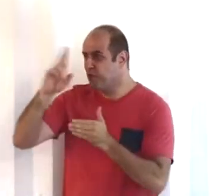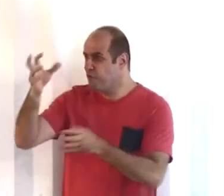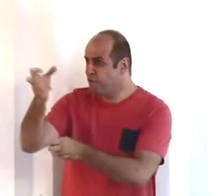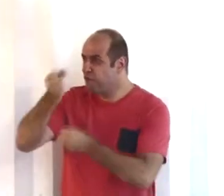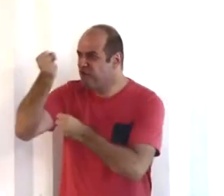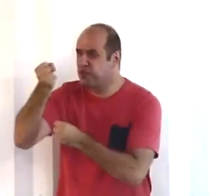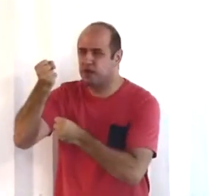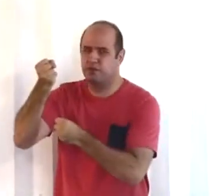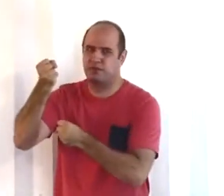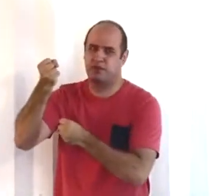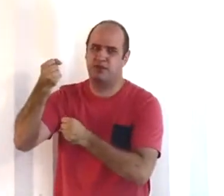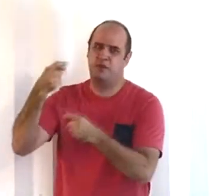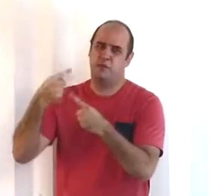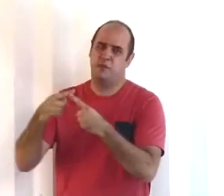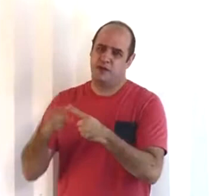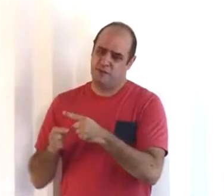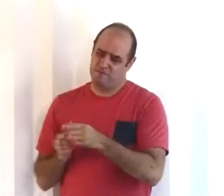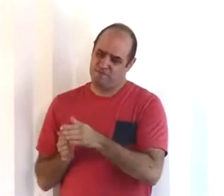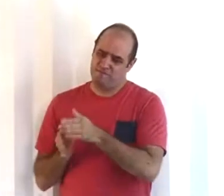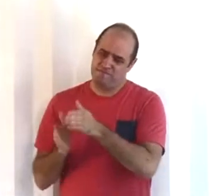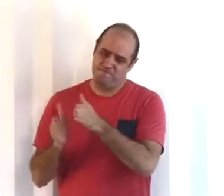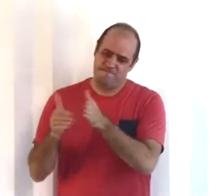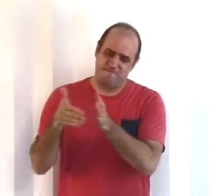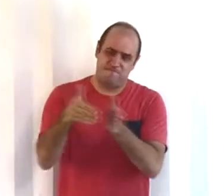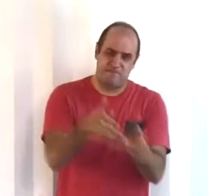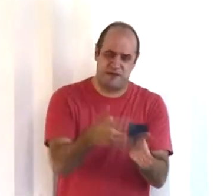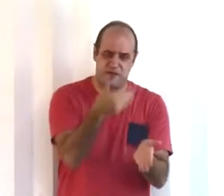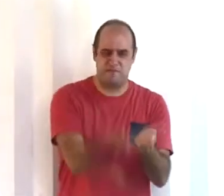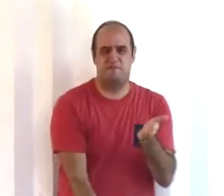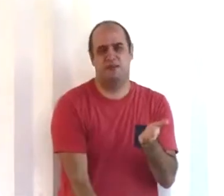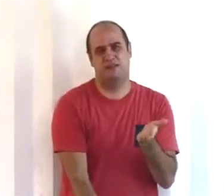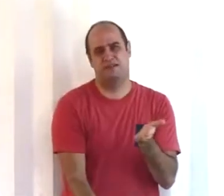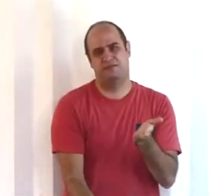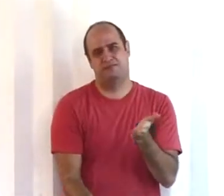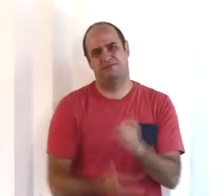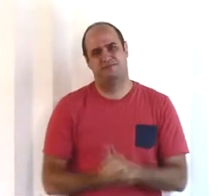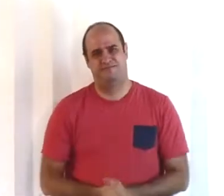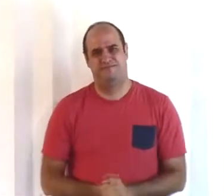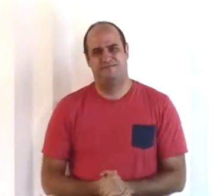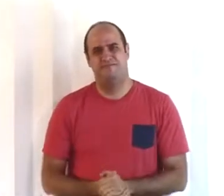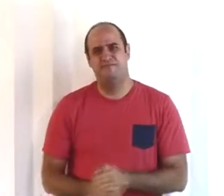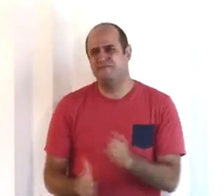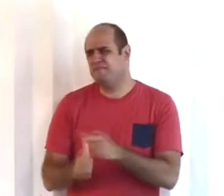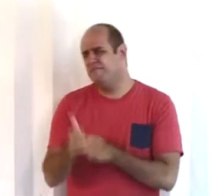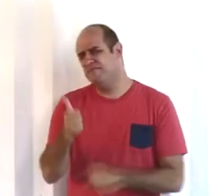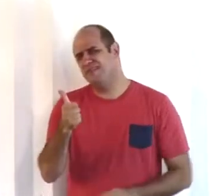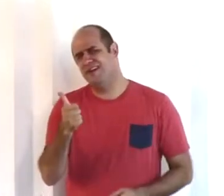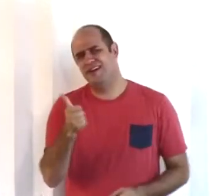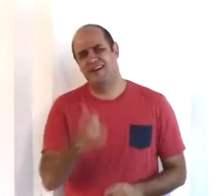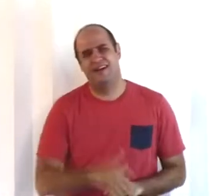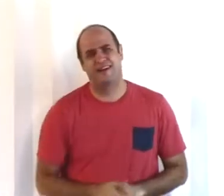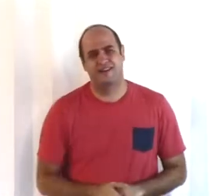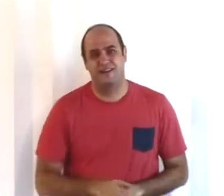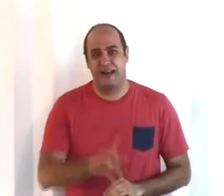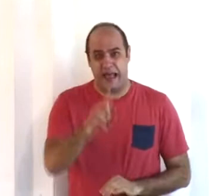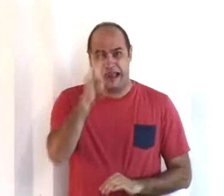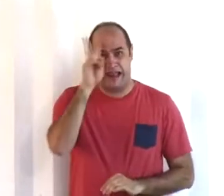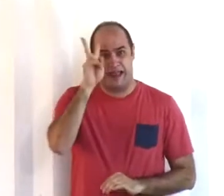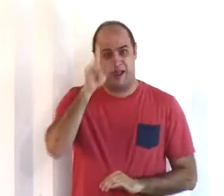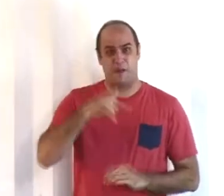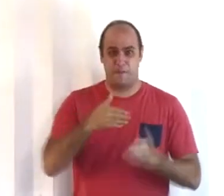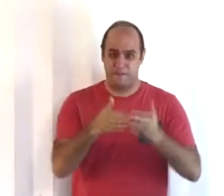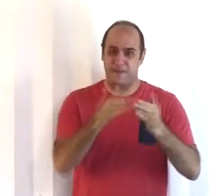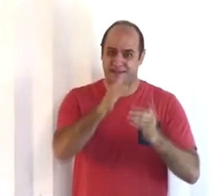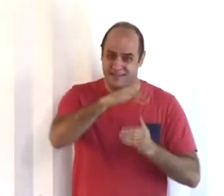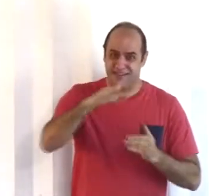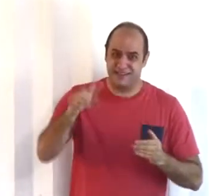caminho seria o caminho da perdição. Essa é a primeira coisa. Lembra quando eu pedi às crianças para que elas